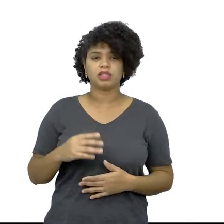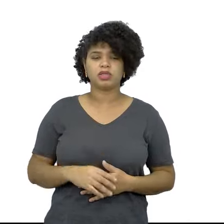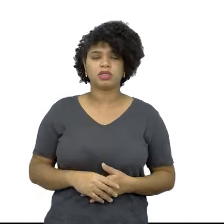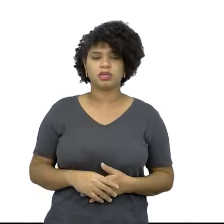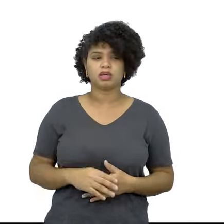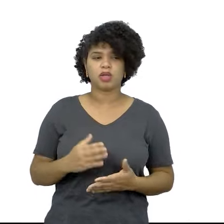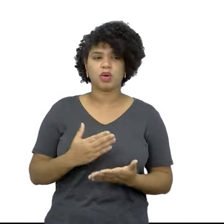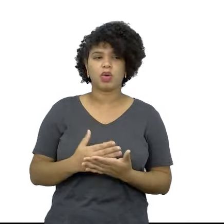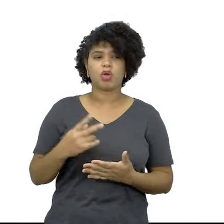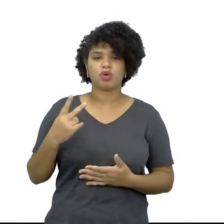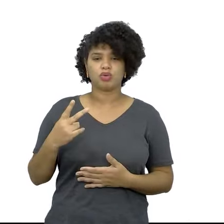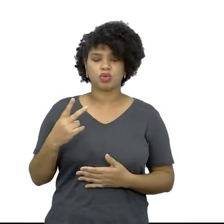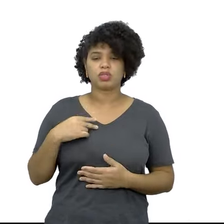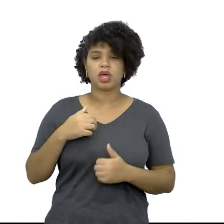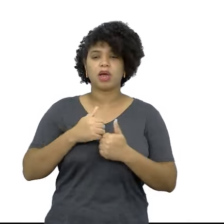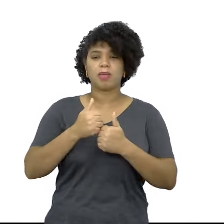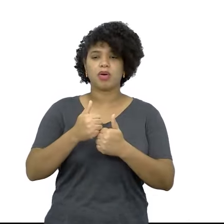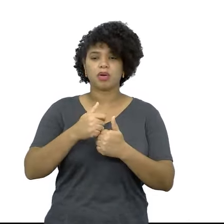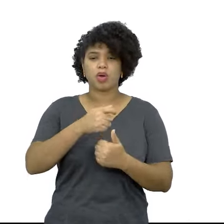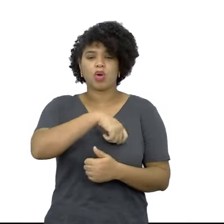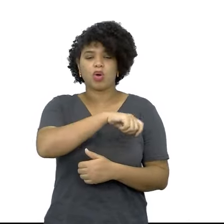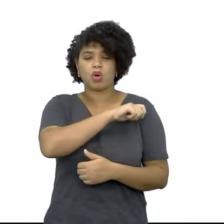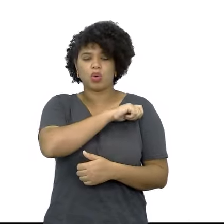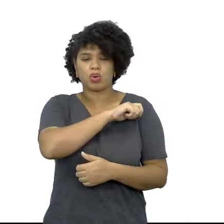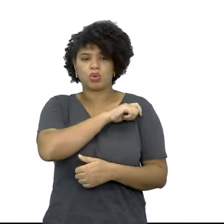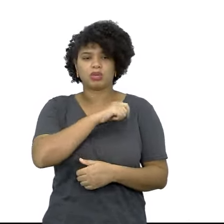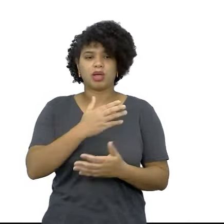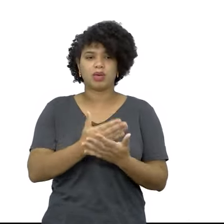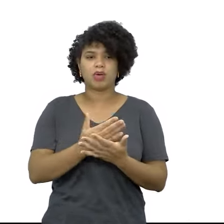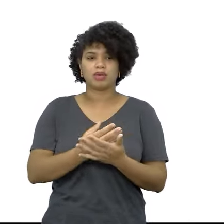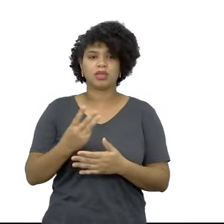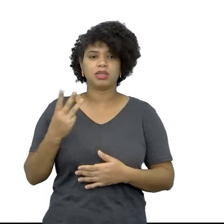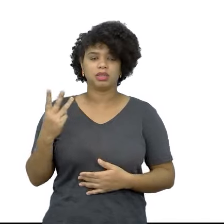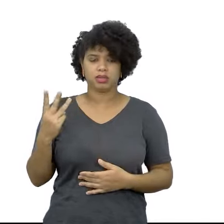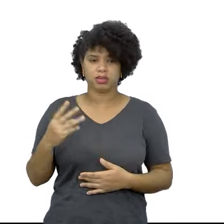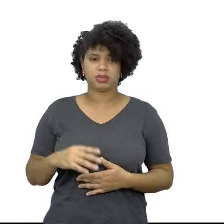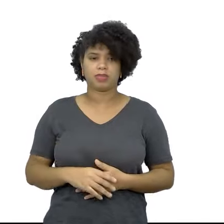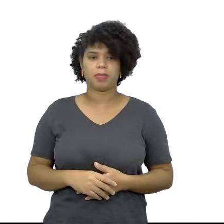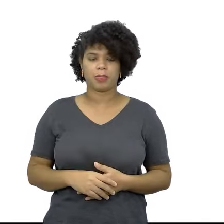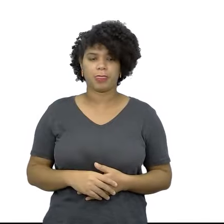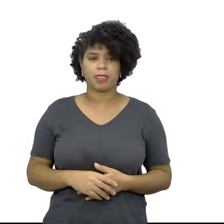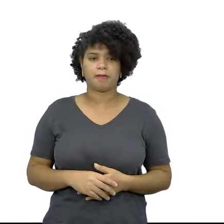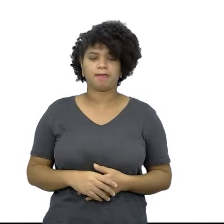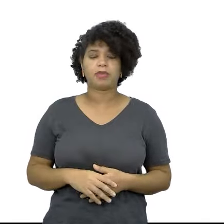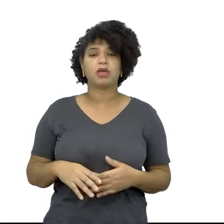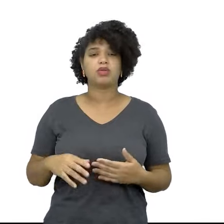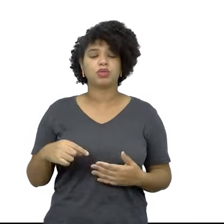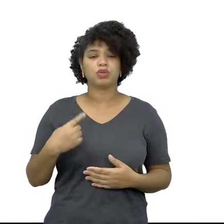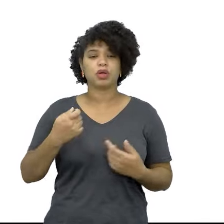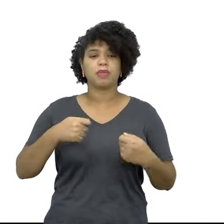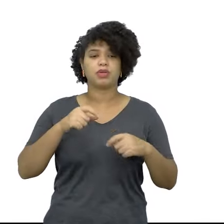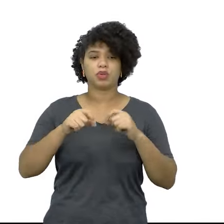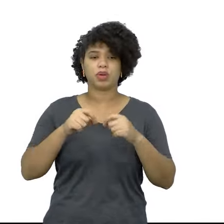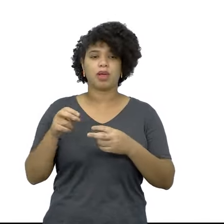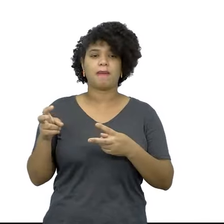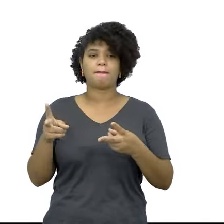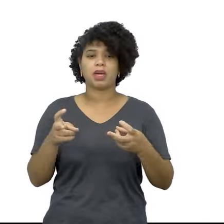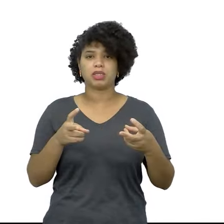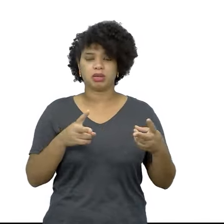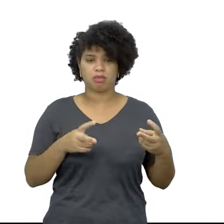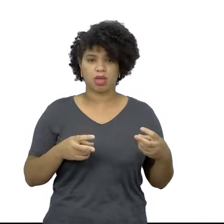também vão apoiar os estudantes na aula 3, né? Então, o que nós precisamos